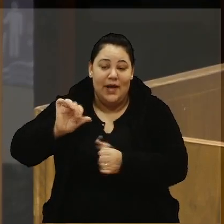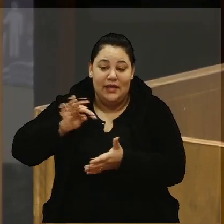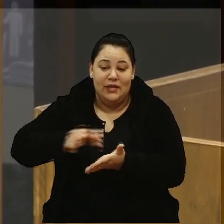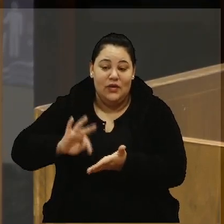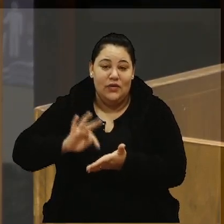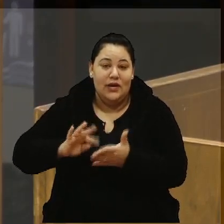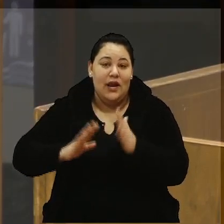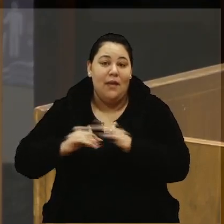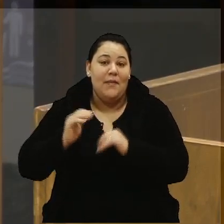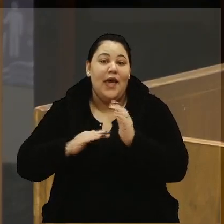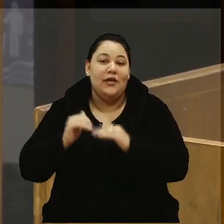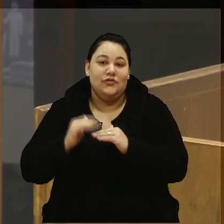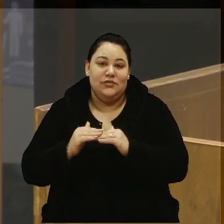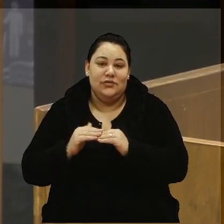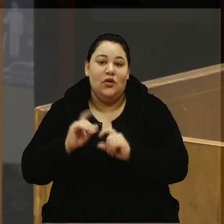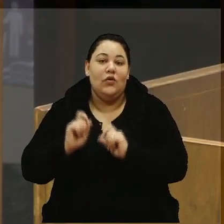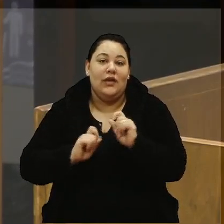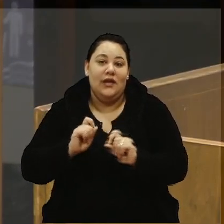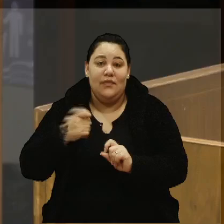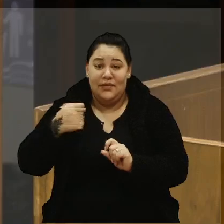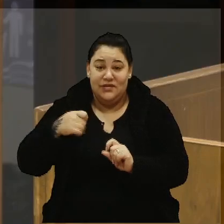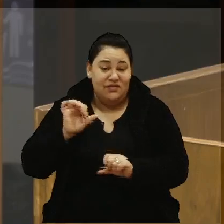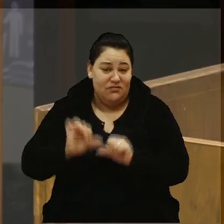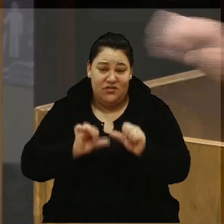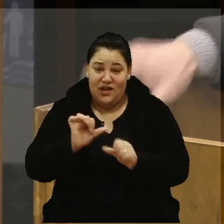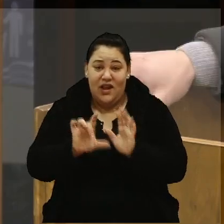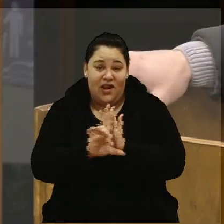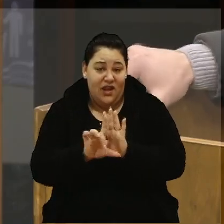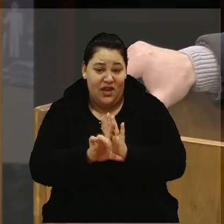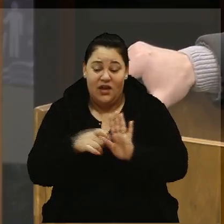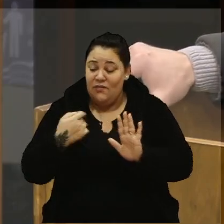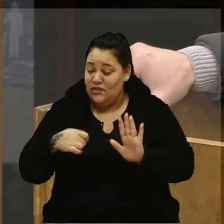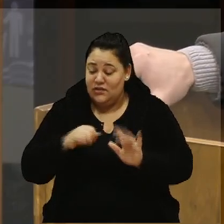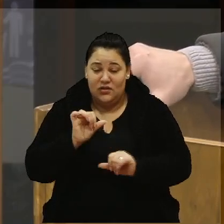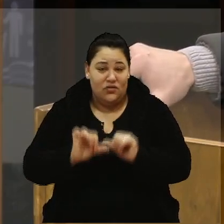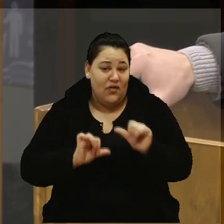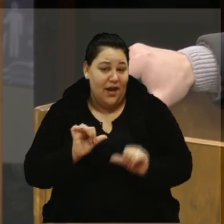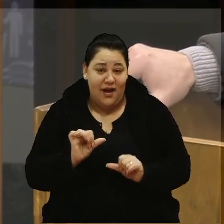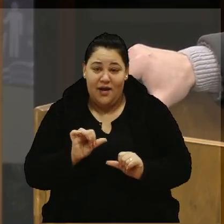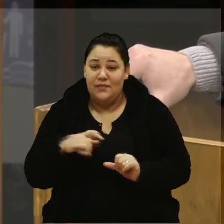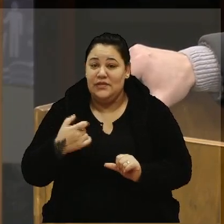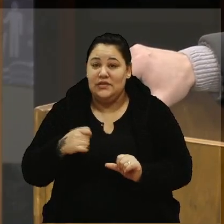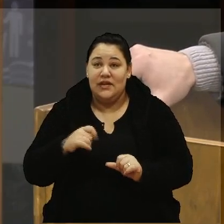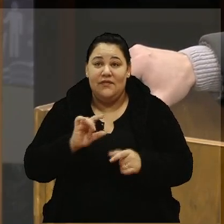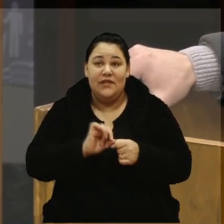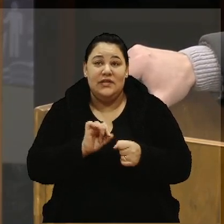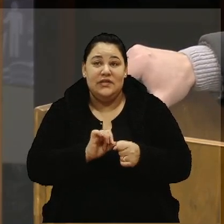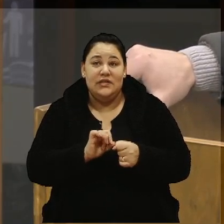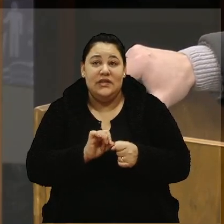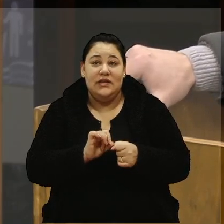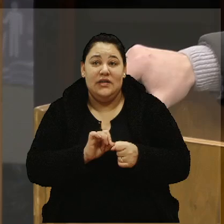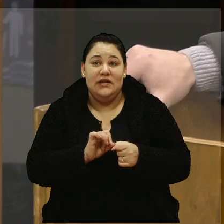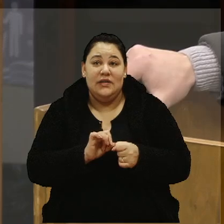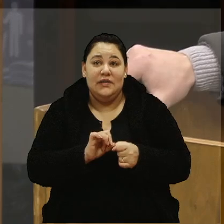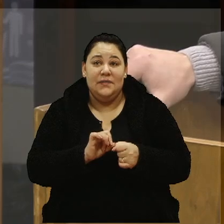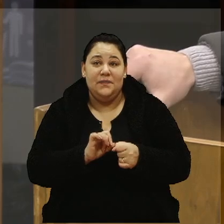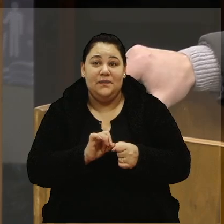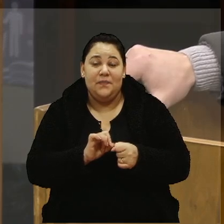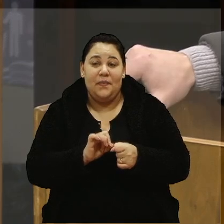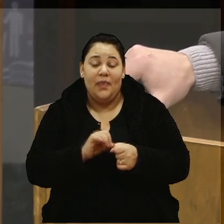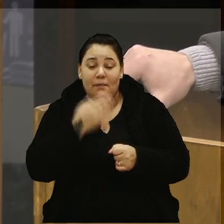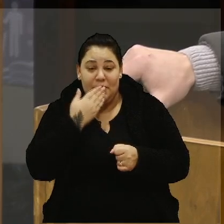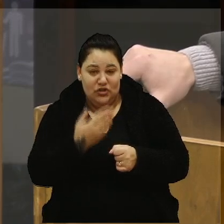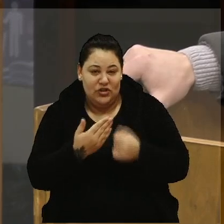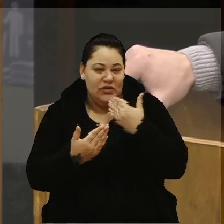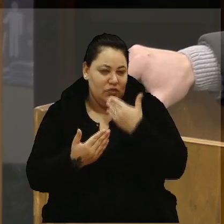A prática, o que é? Se precisar mudar a lei, tem que mudar. Se precisar fazer emenda, tem que ser feito. Acho que tem que partir do Executivo, claro, com o